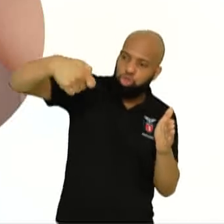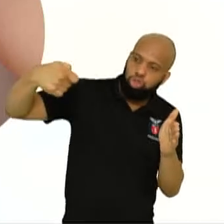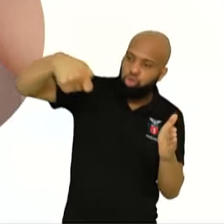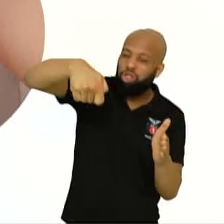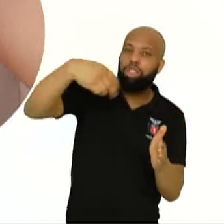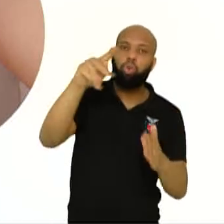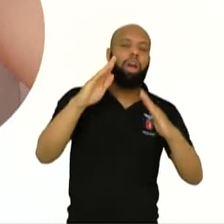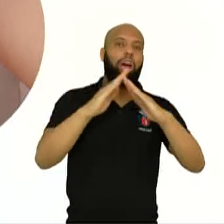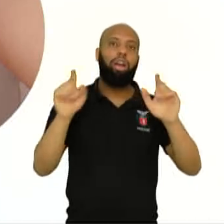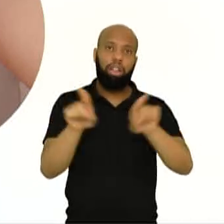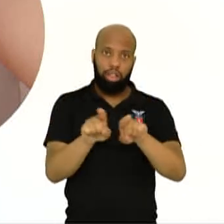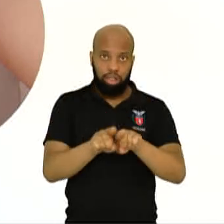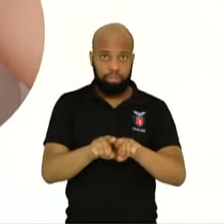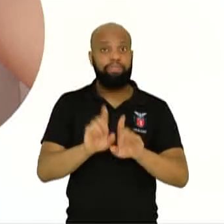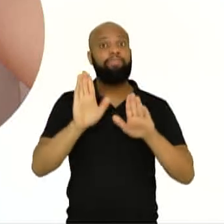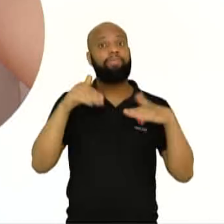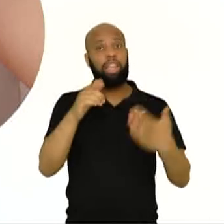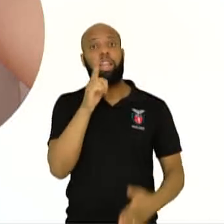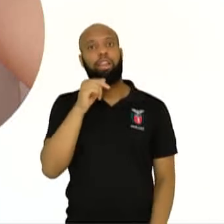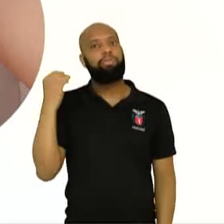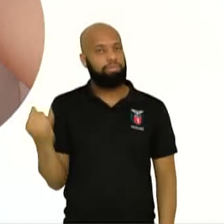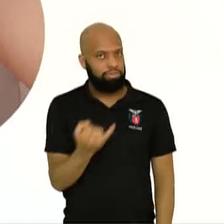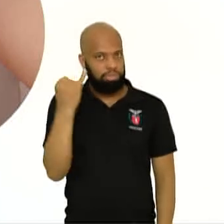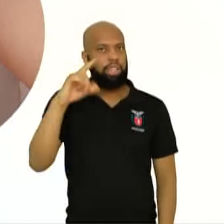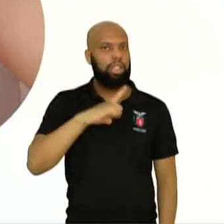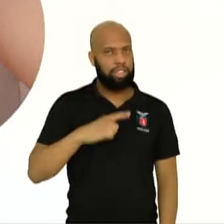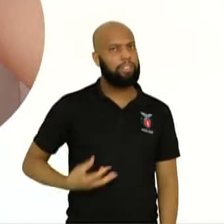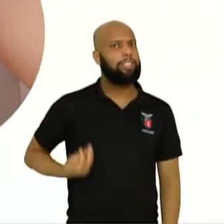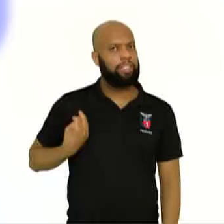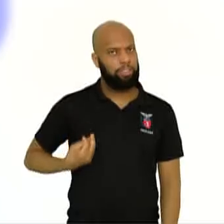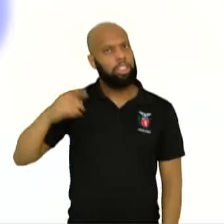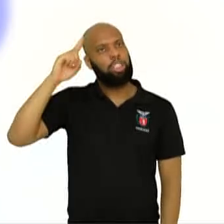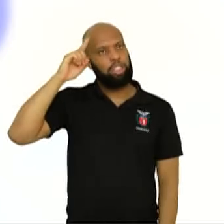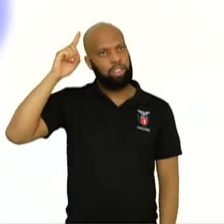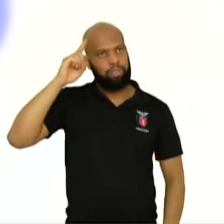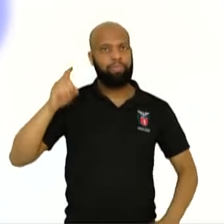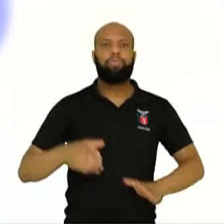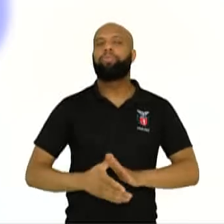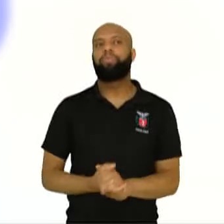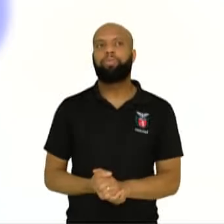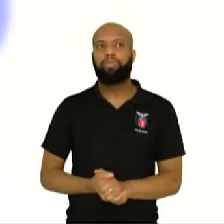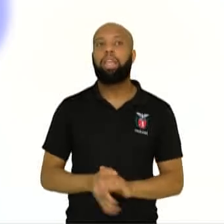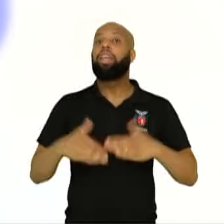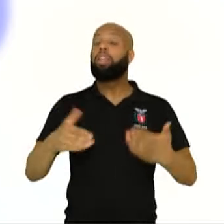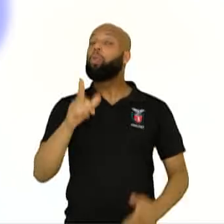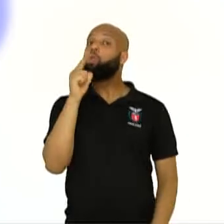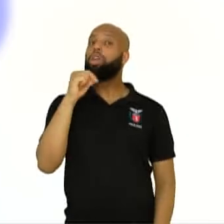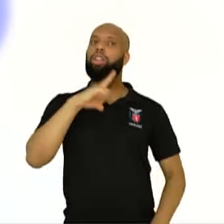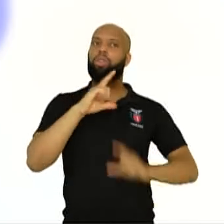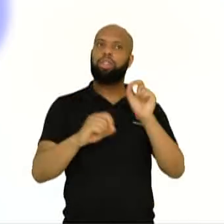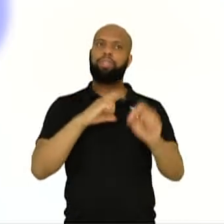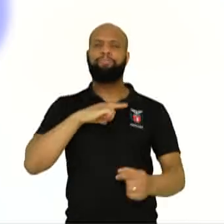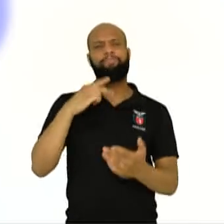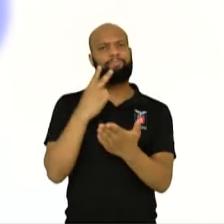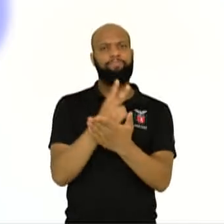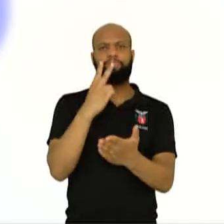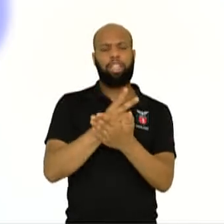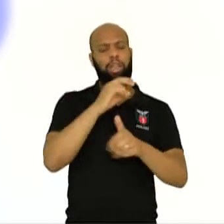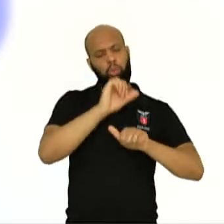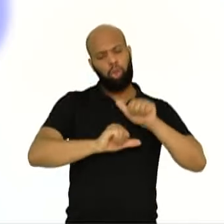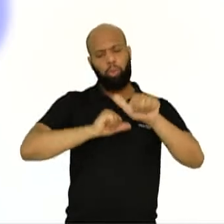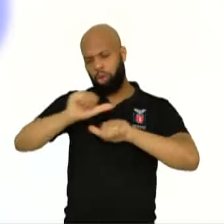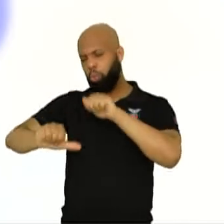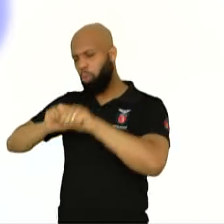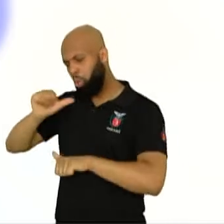sublimação. Eu coloquei os números, né, de 1 até 5, porque a gente tem essa imagem que representa isso. A passagem